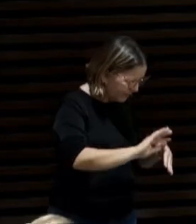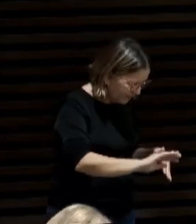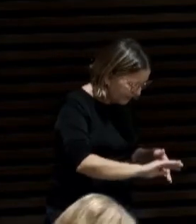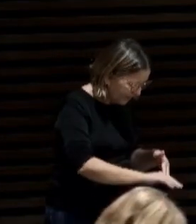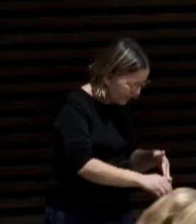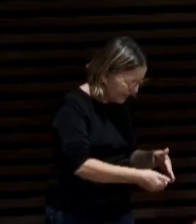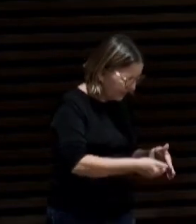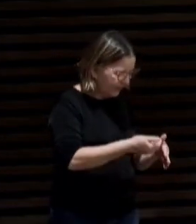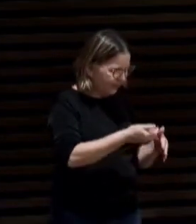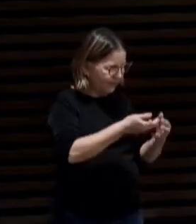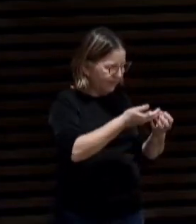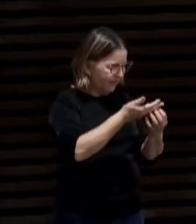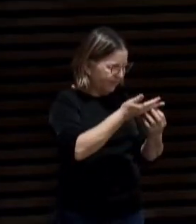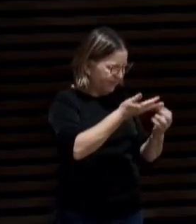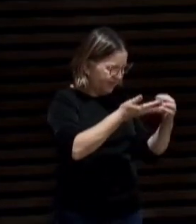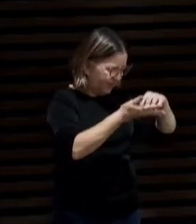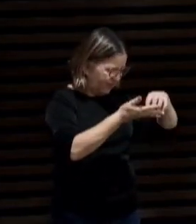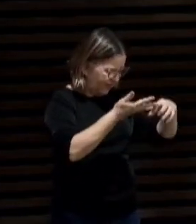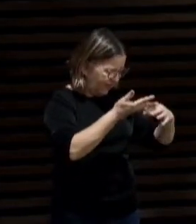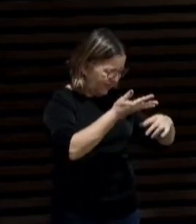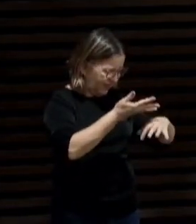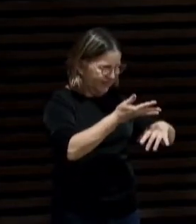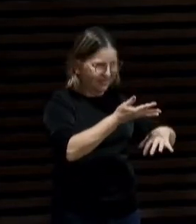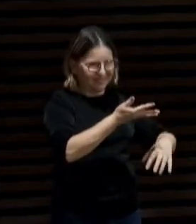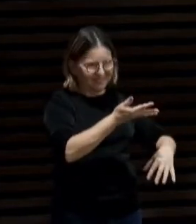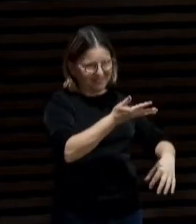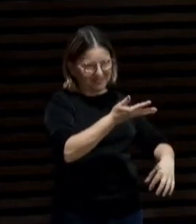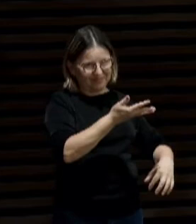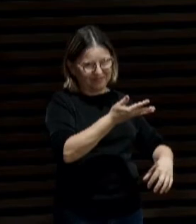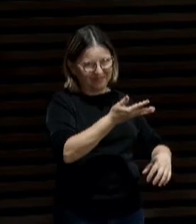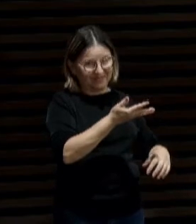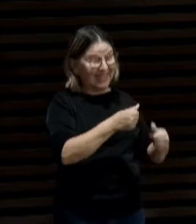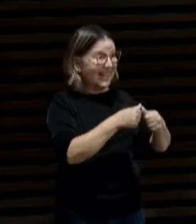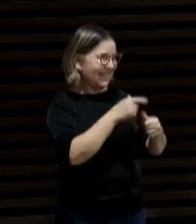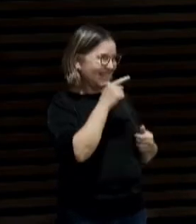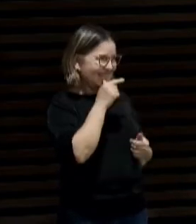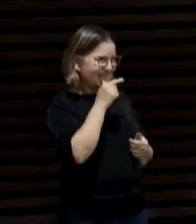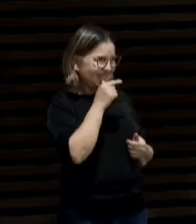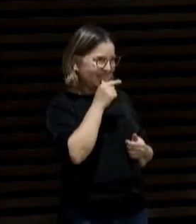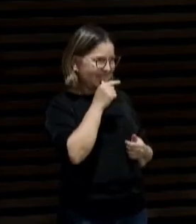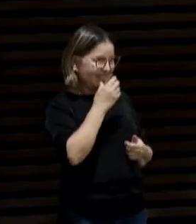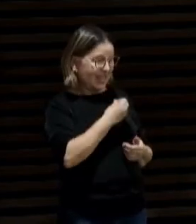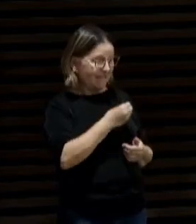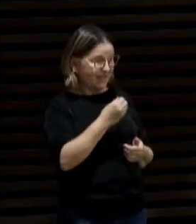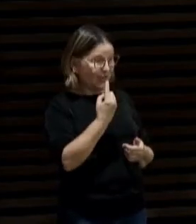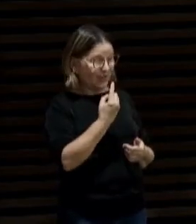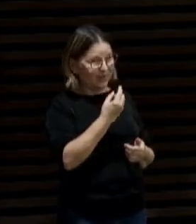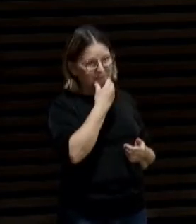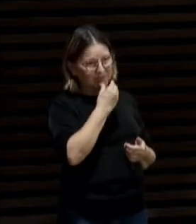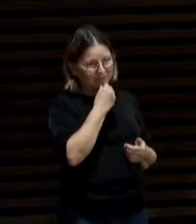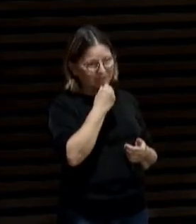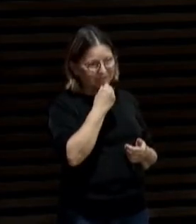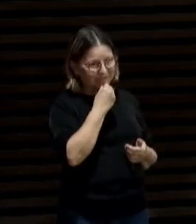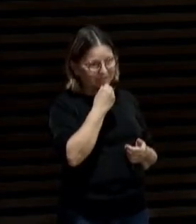Imediatamente a água começa a escorrer por entre seus dedos até a mão ficar vazia. Essa água é a vida de um homem. Do